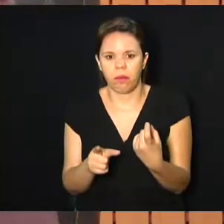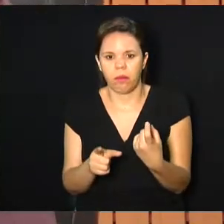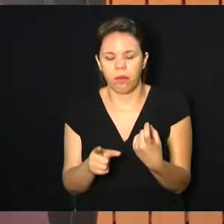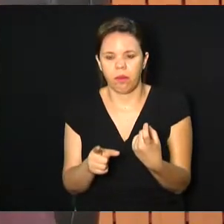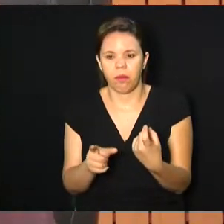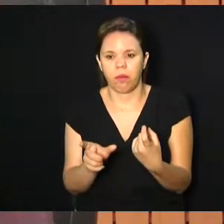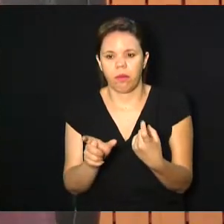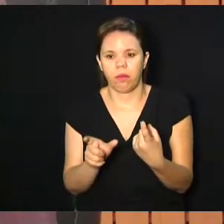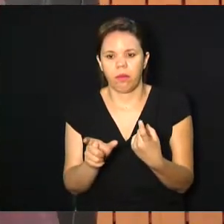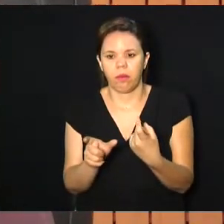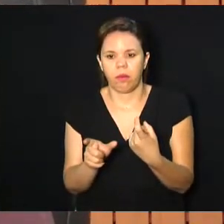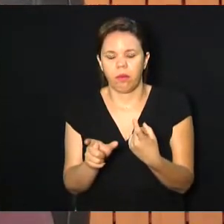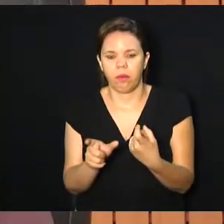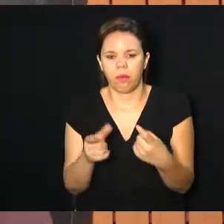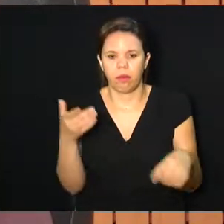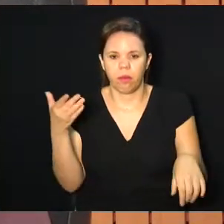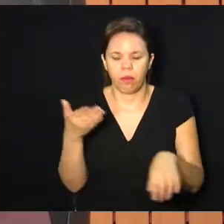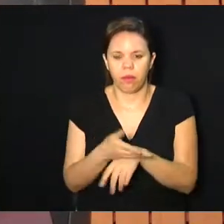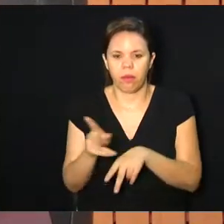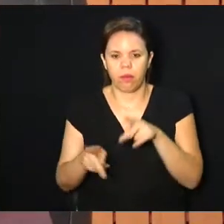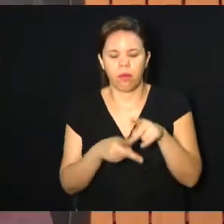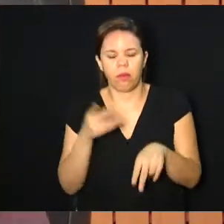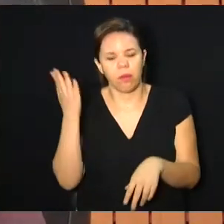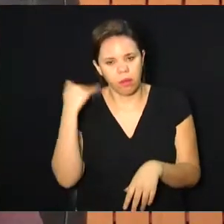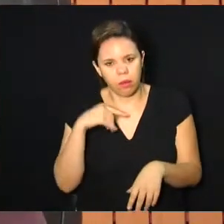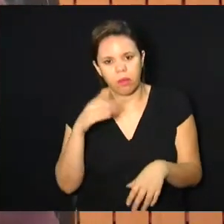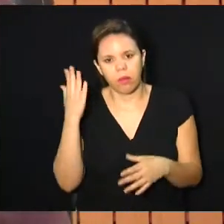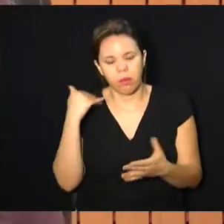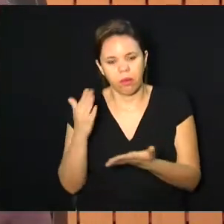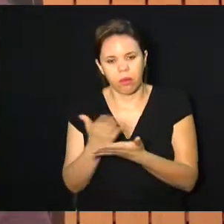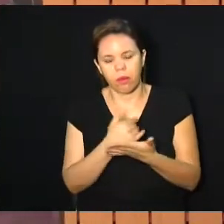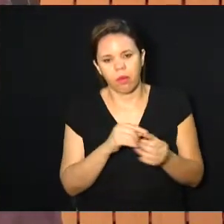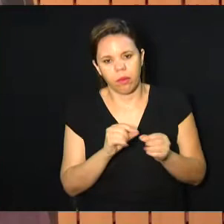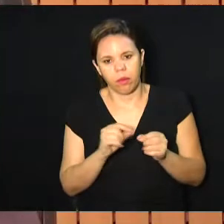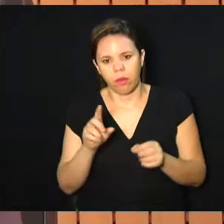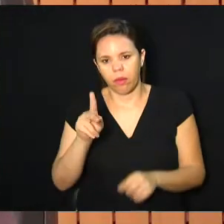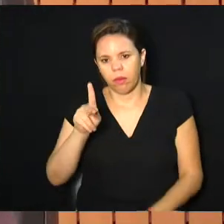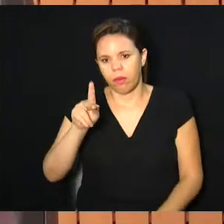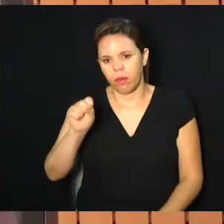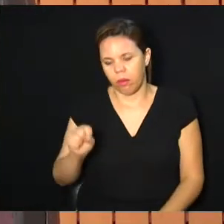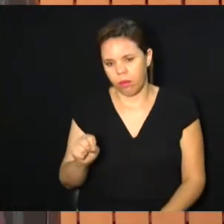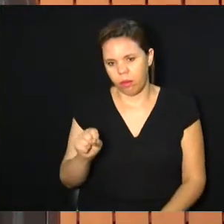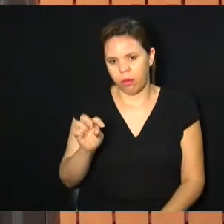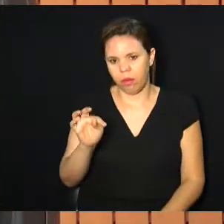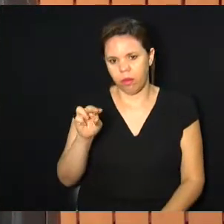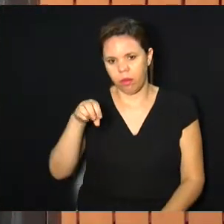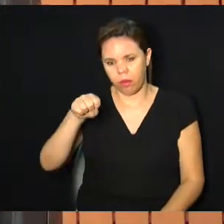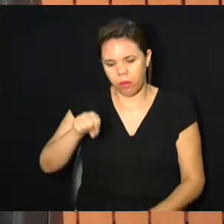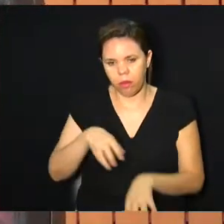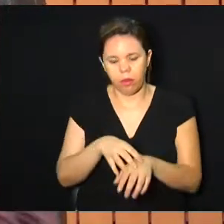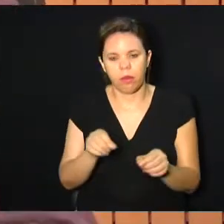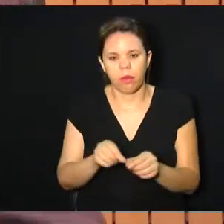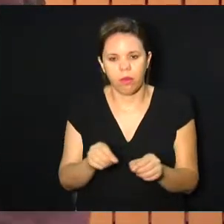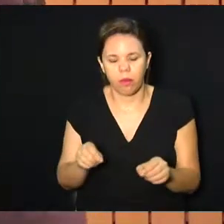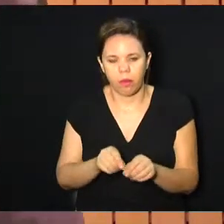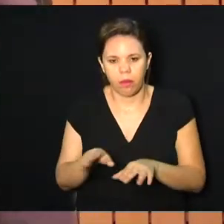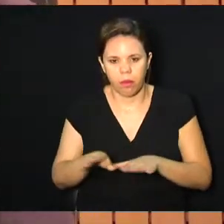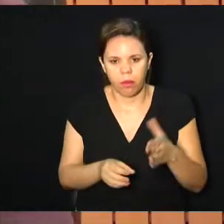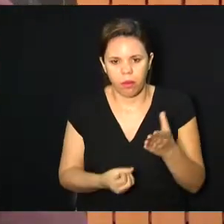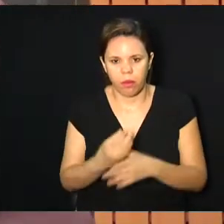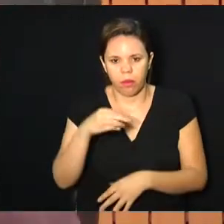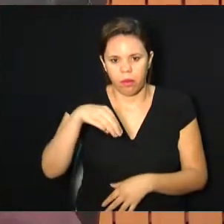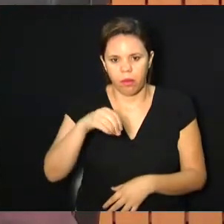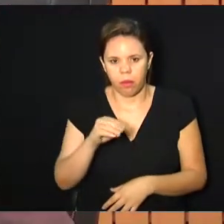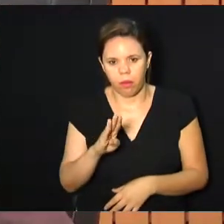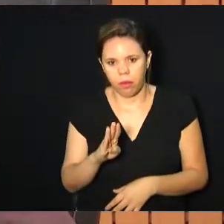você tem toda a entrada dos usuários. E a SP Trans avançou muito nisso lá no Mobilab, que ela criou em São Paulo, de que